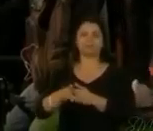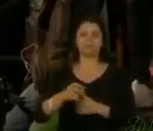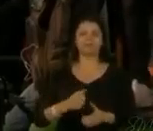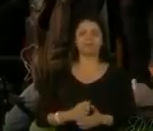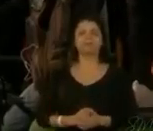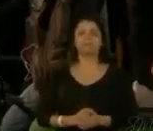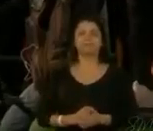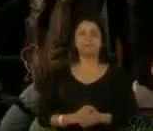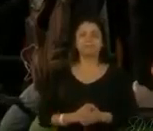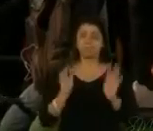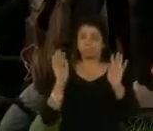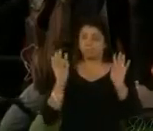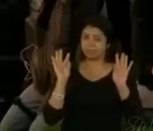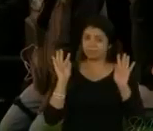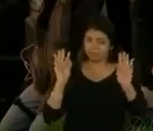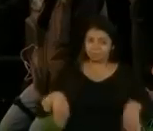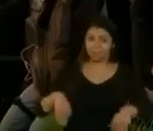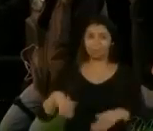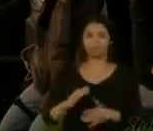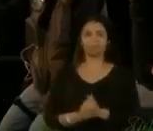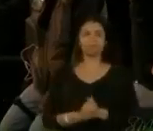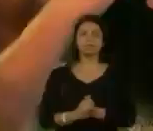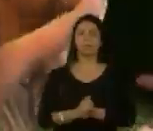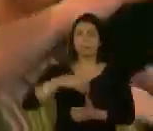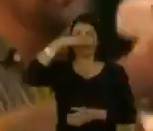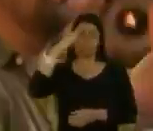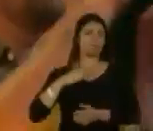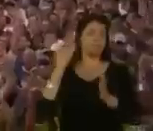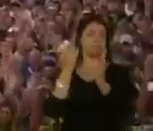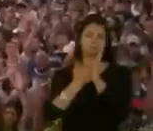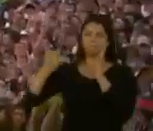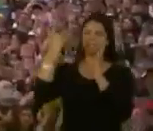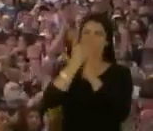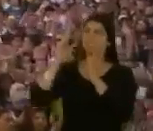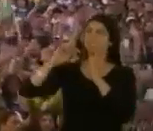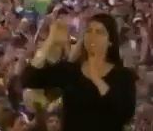E assim sendo, eu termino. Brasil, acima de tudo!